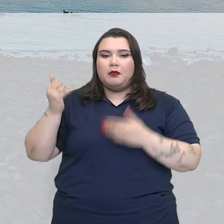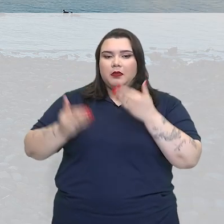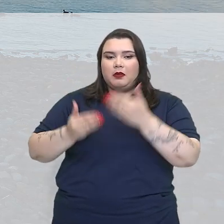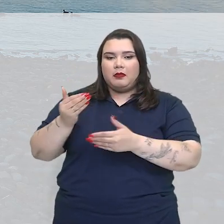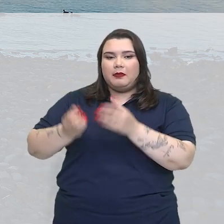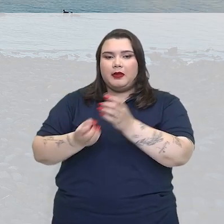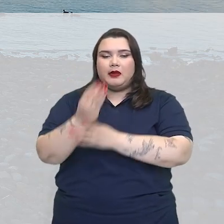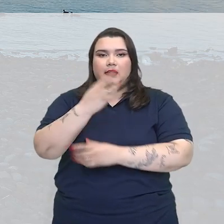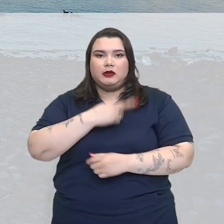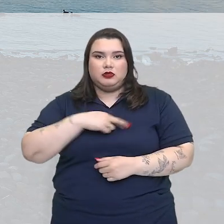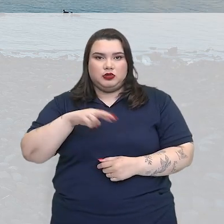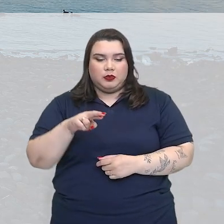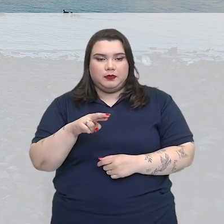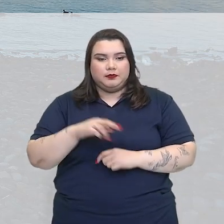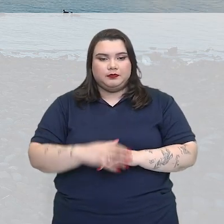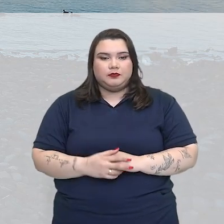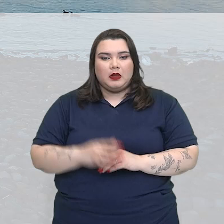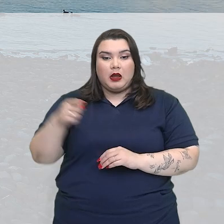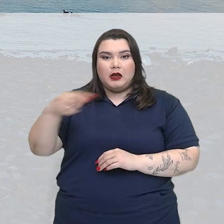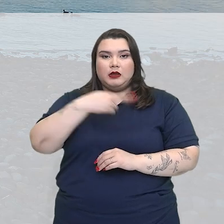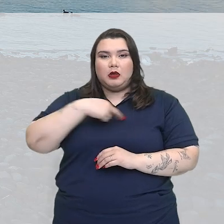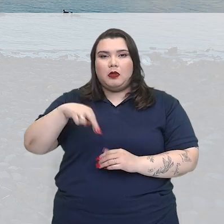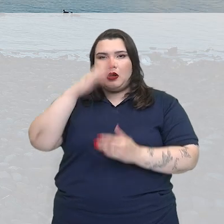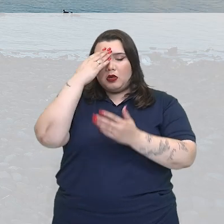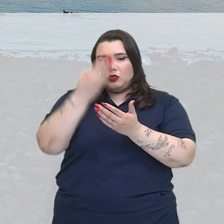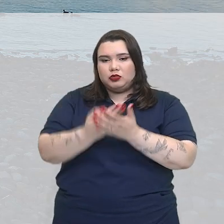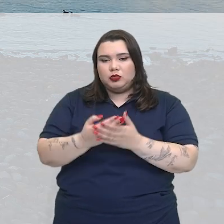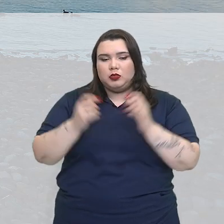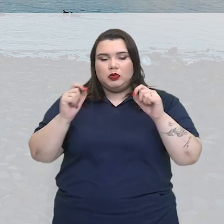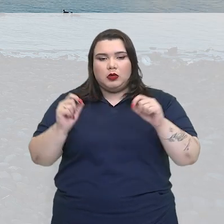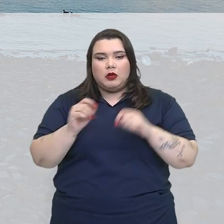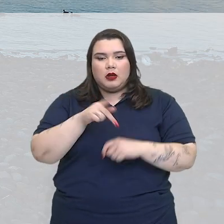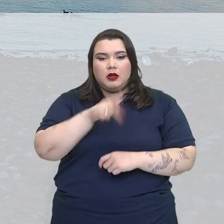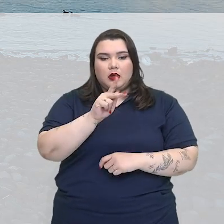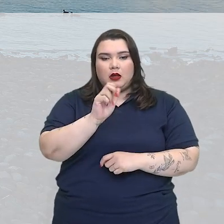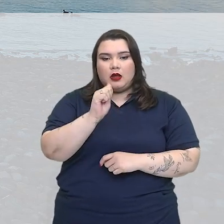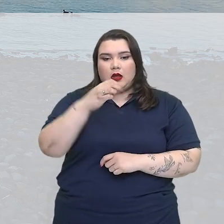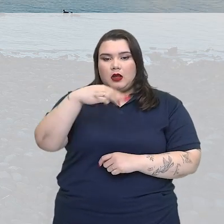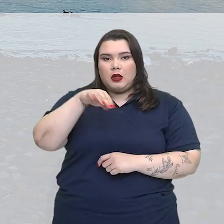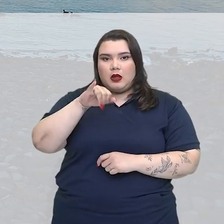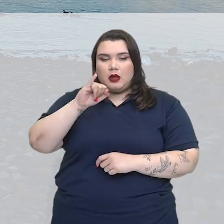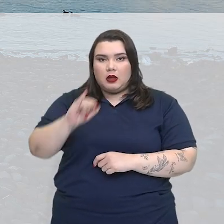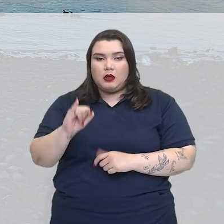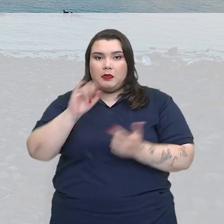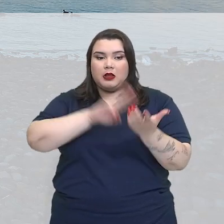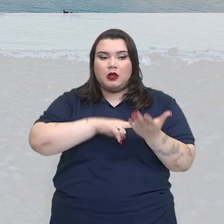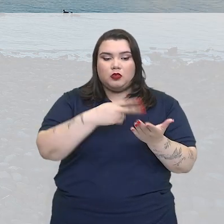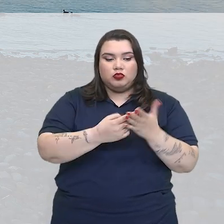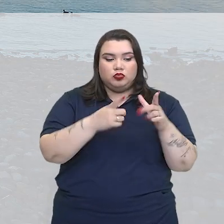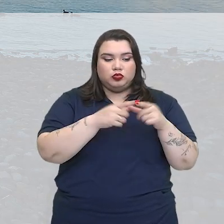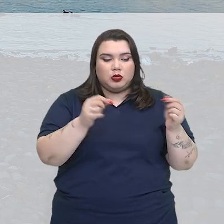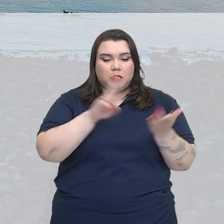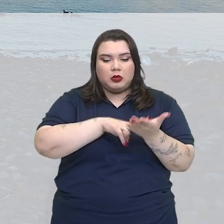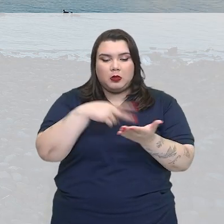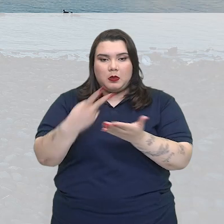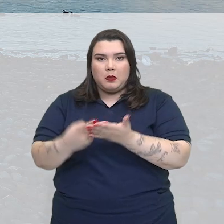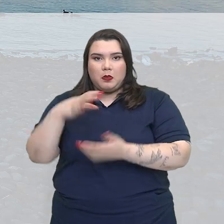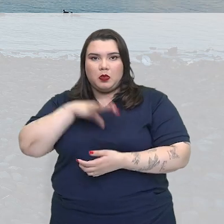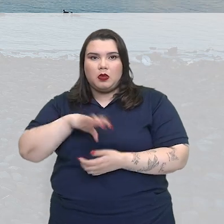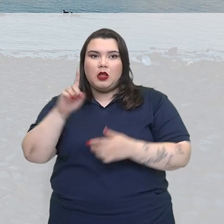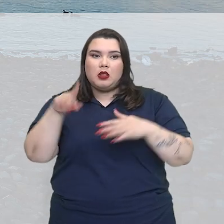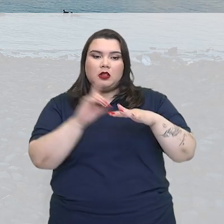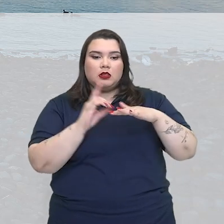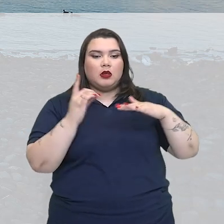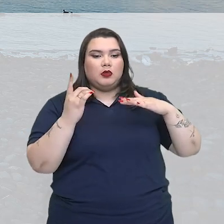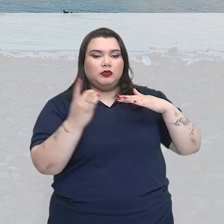o shintoísmo. O shintoísmo acredita nos kami, que traduzindo do japonês para o português seriam os deuses,